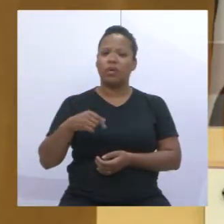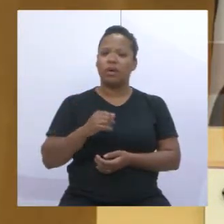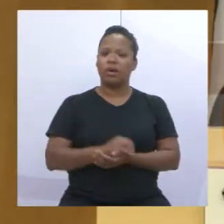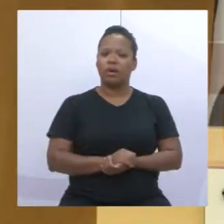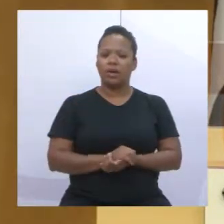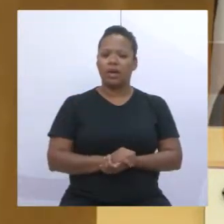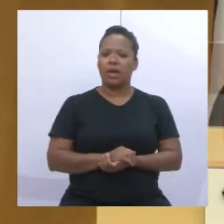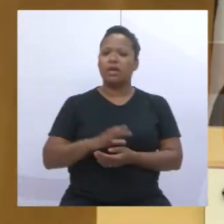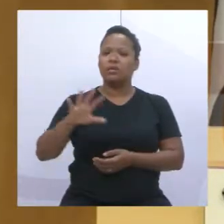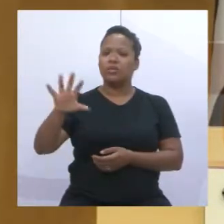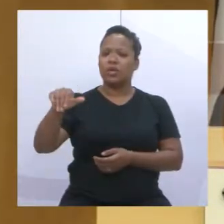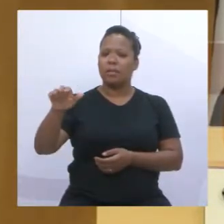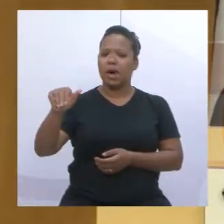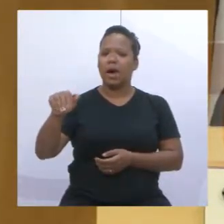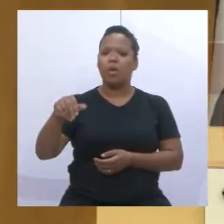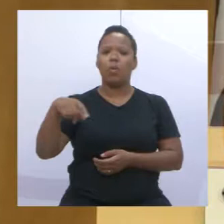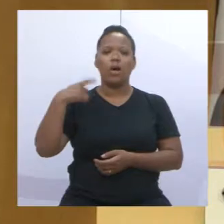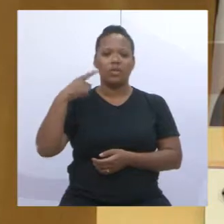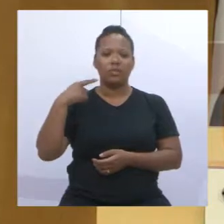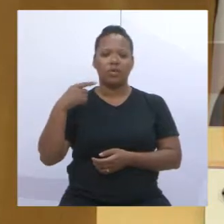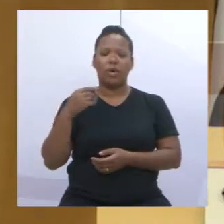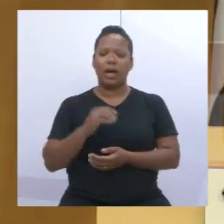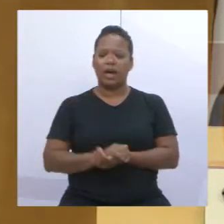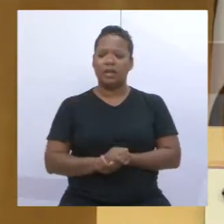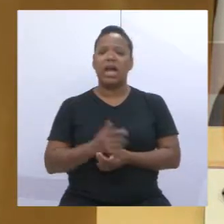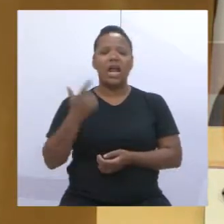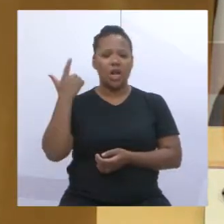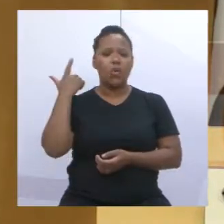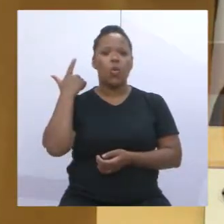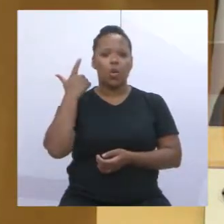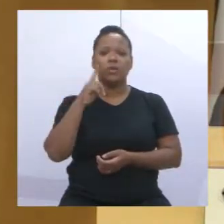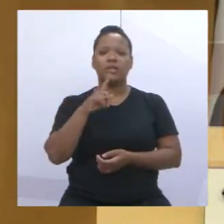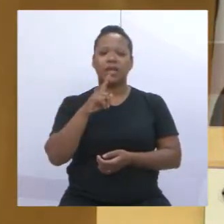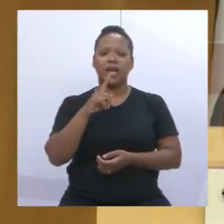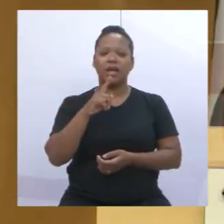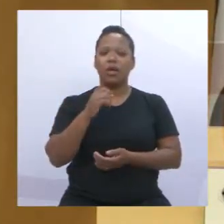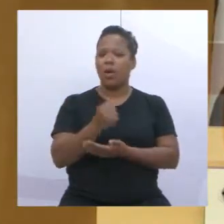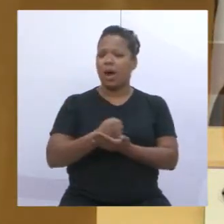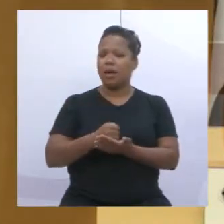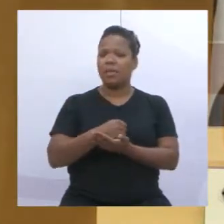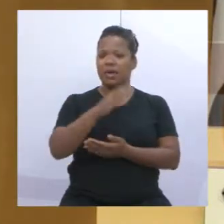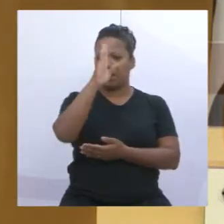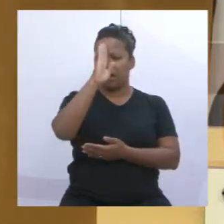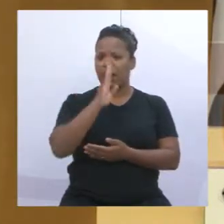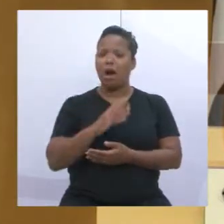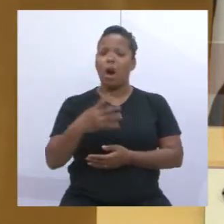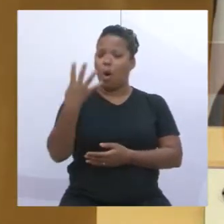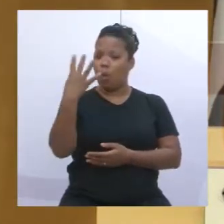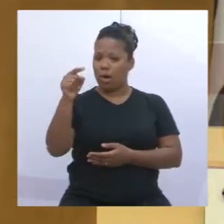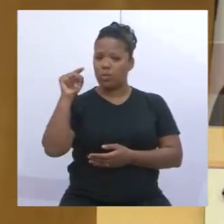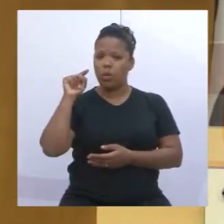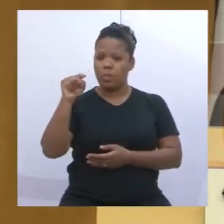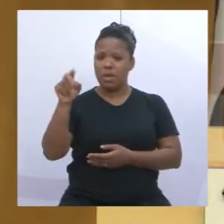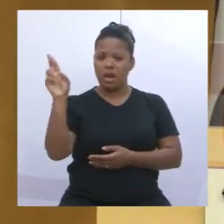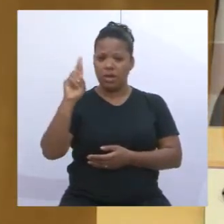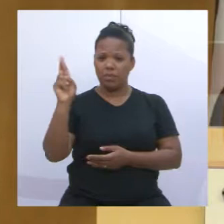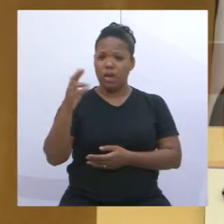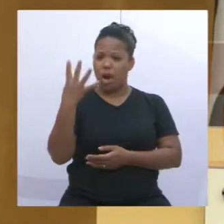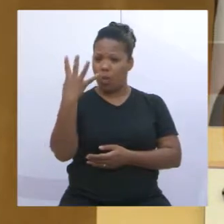ele pegar um advogado, e ele entrar na justiça, ele tem um remédio gratuito. E essa ação custa R$4.000.